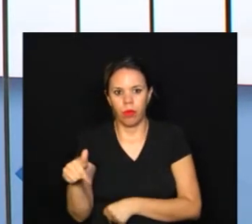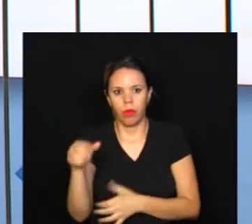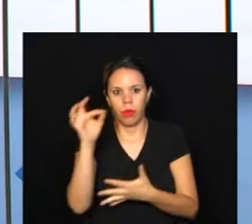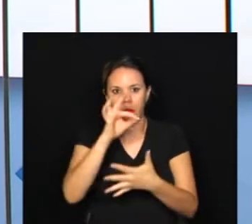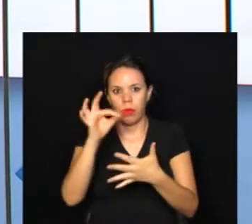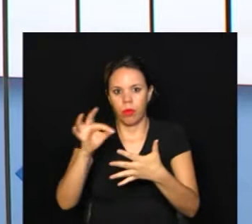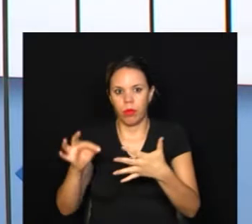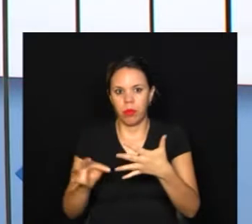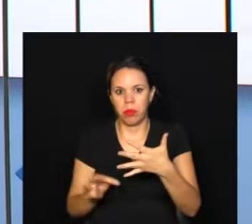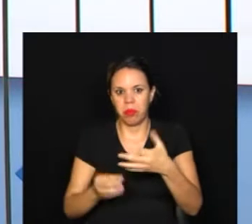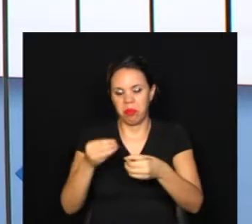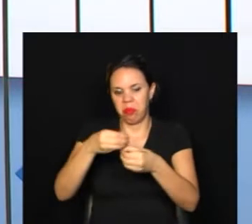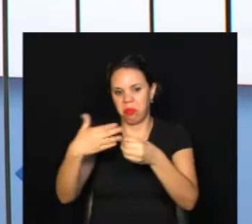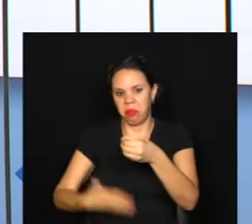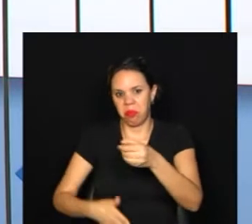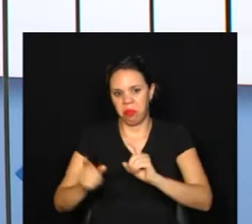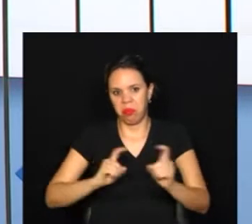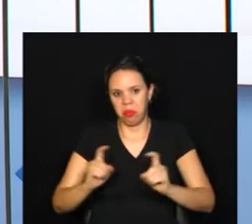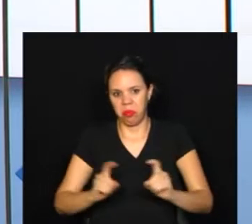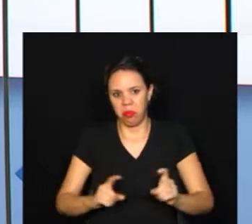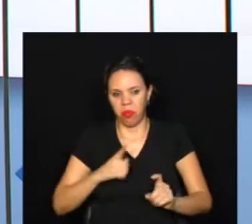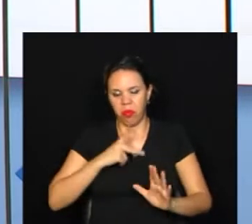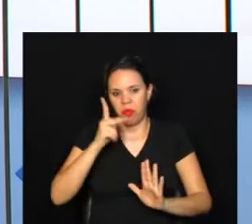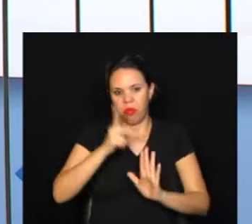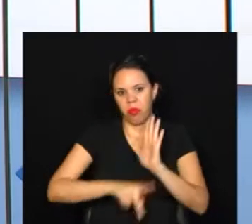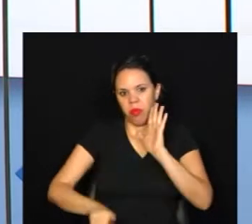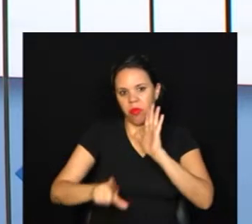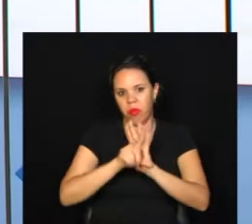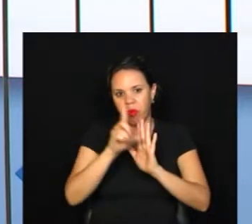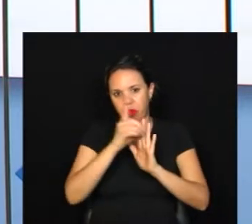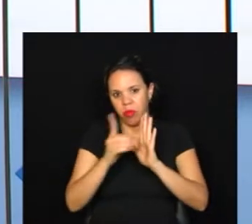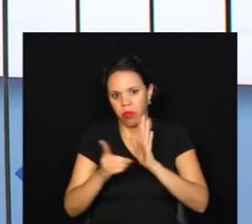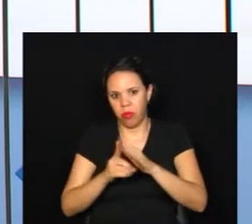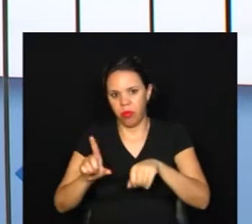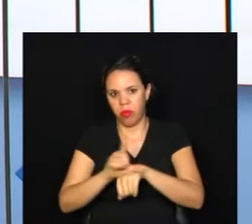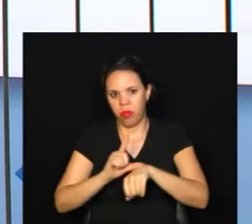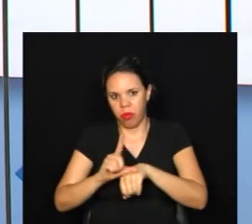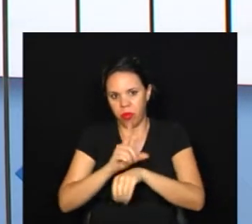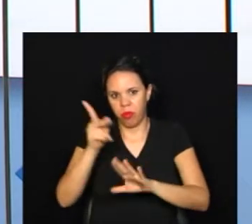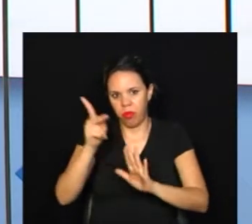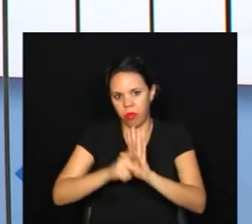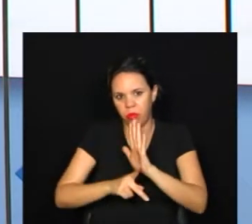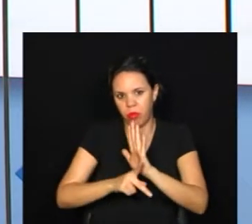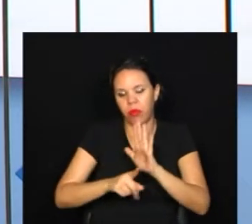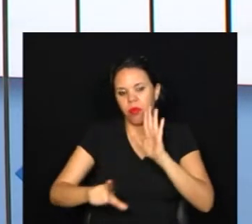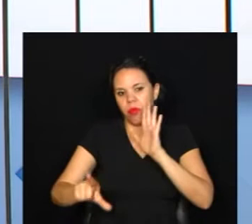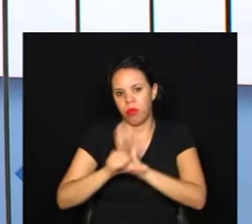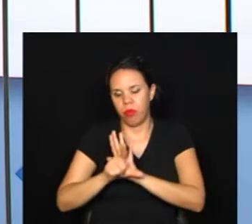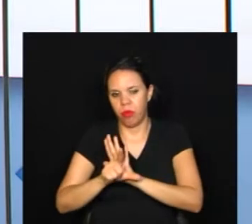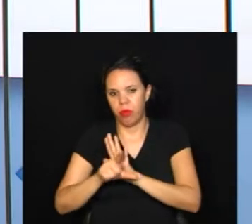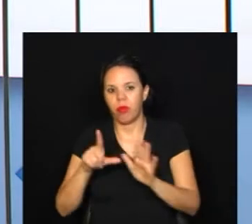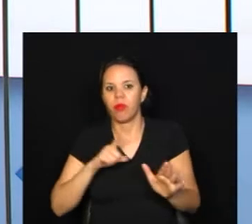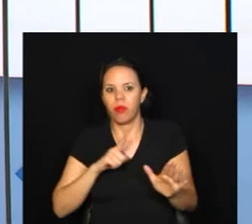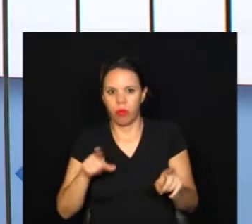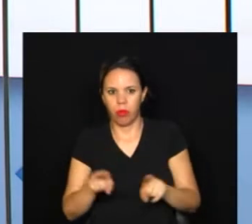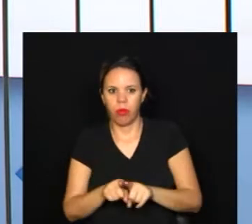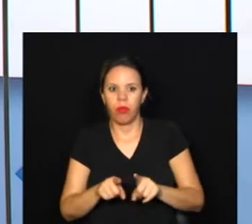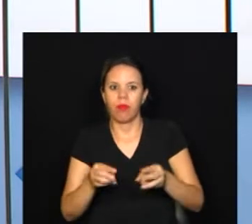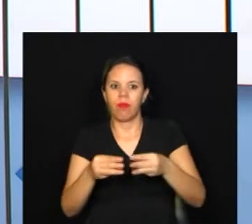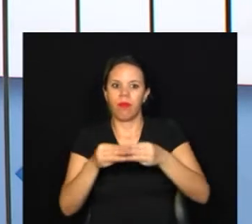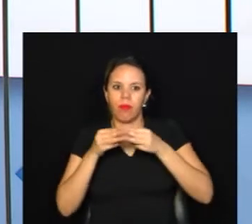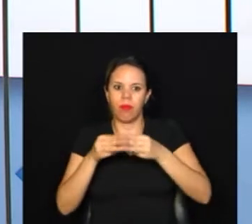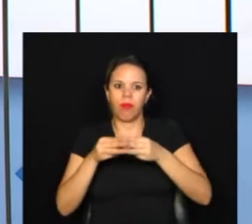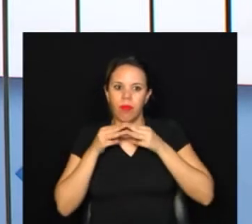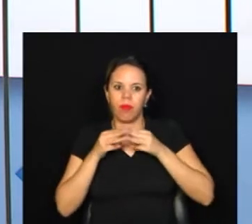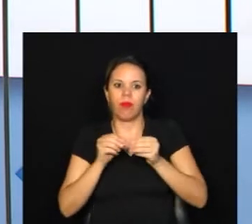na pauta. Nós temos projetos de decreto legislativo, projetos de lei, temos também moções